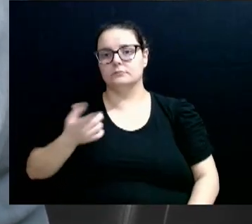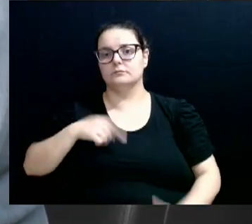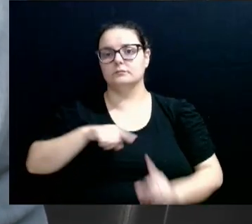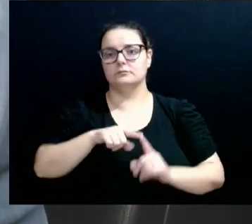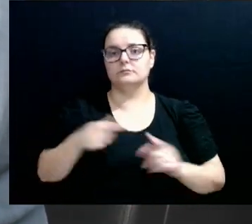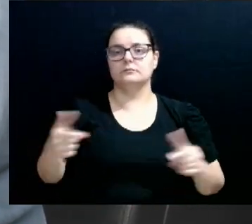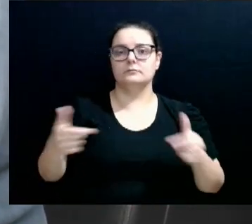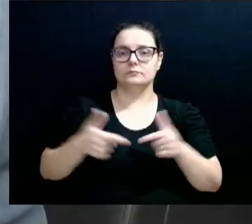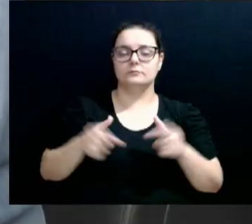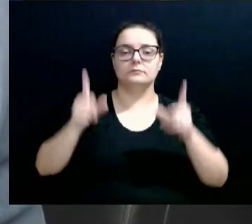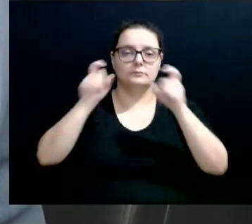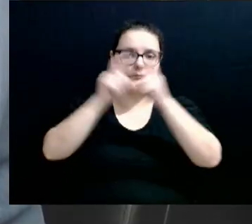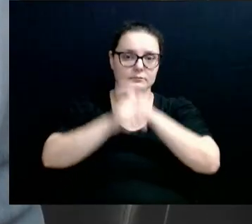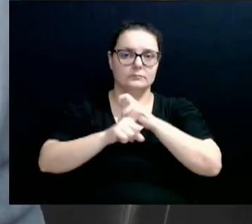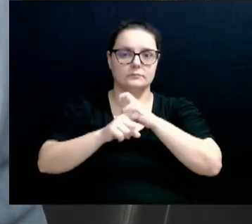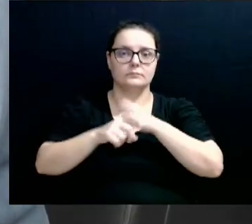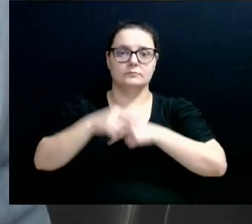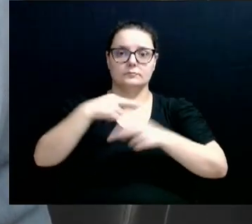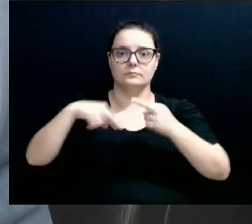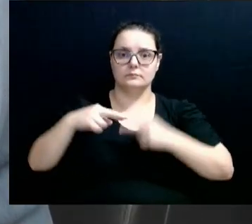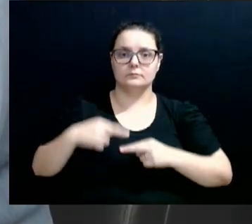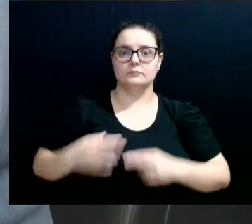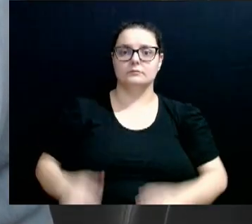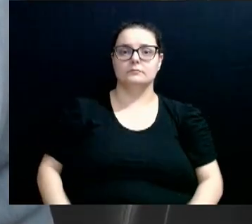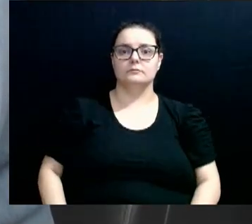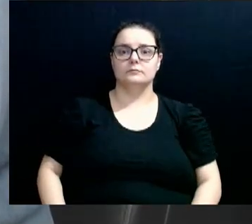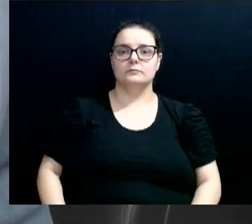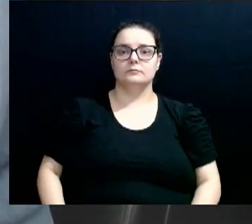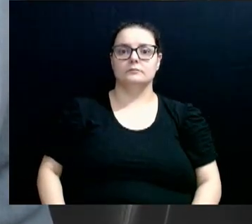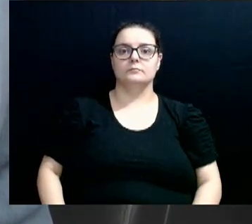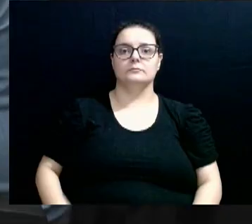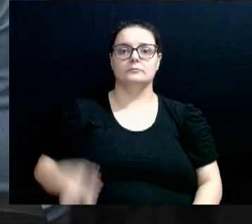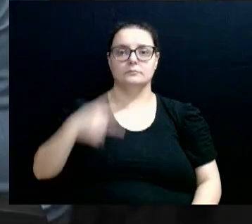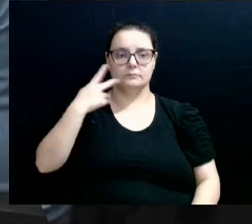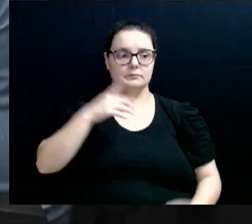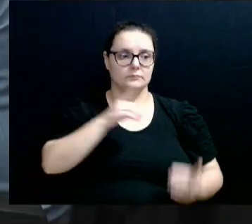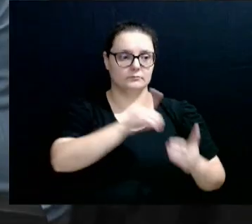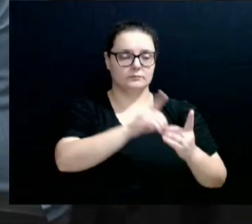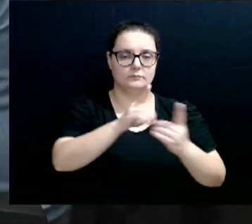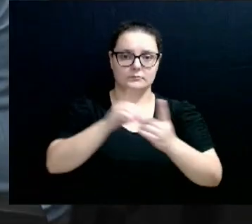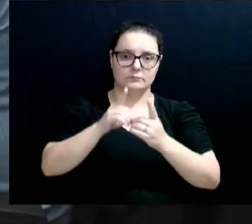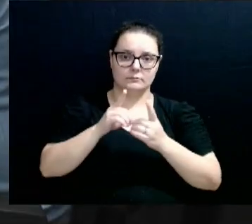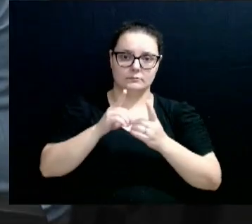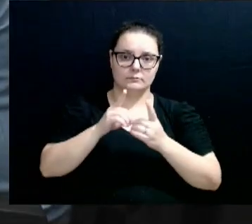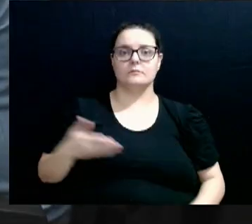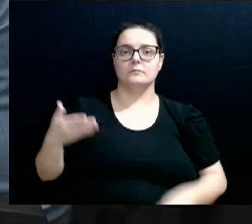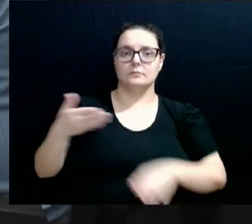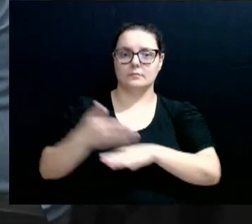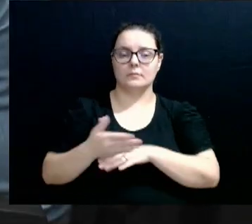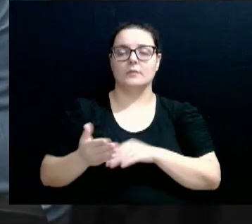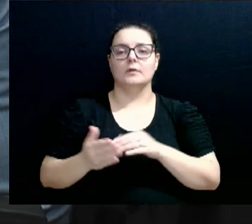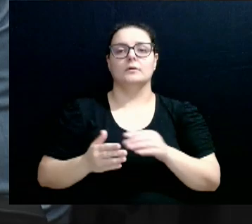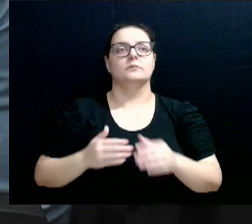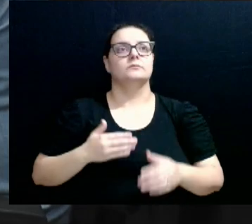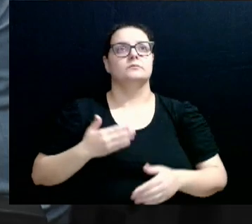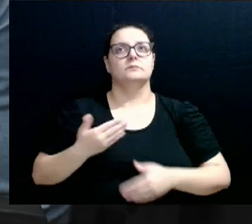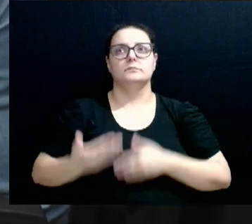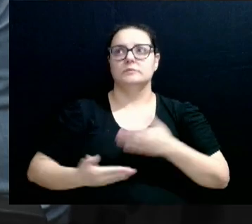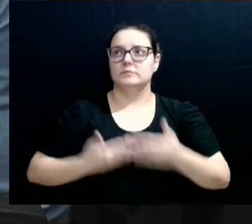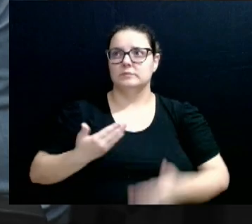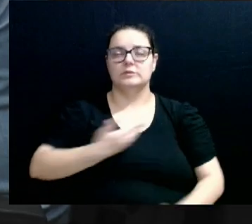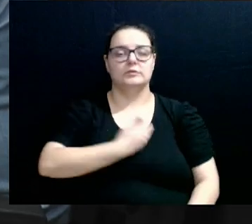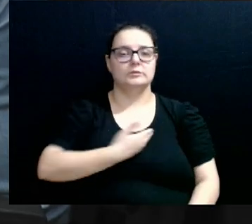dificuldade, como a questão da política de cotas, para o acesso nos concursos públicos, no serviço público, na carreira pública,